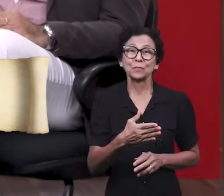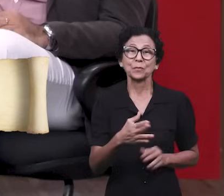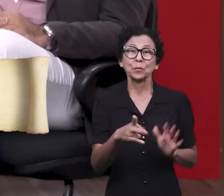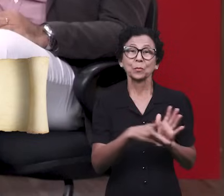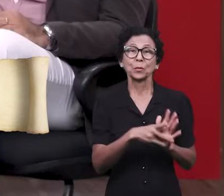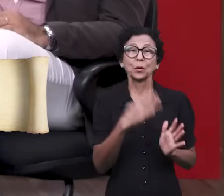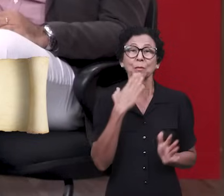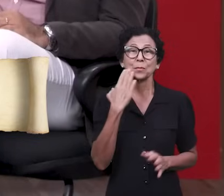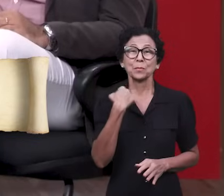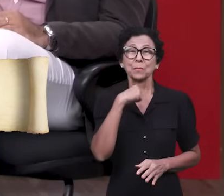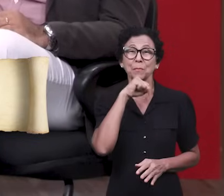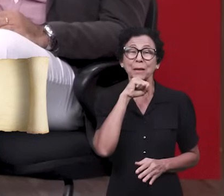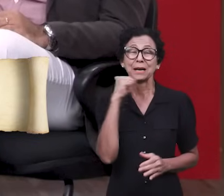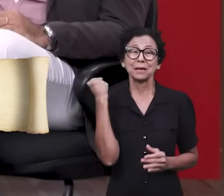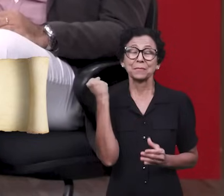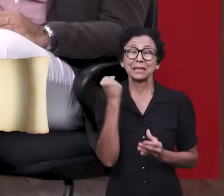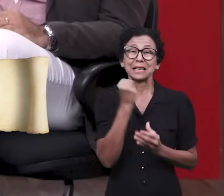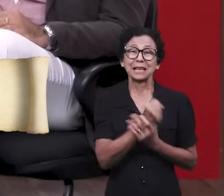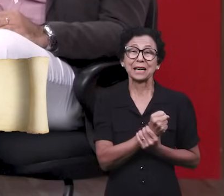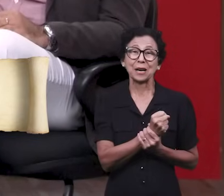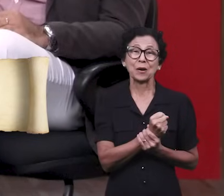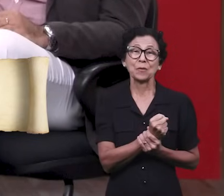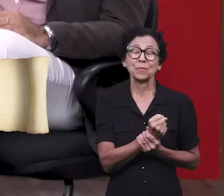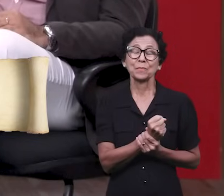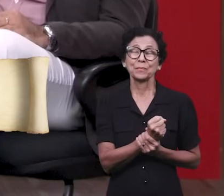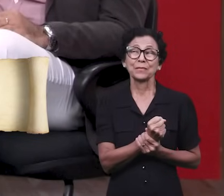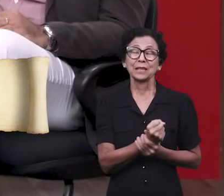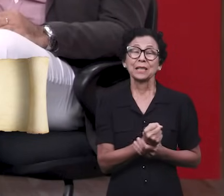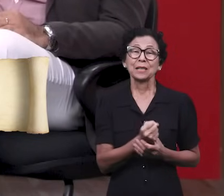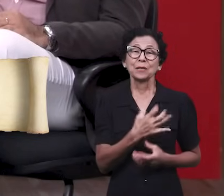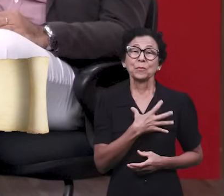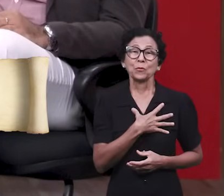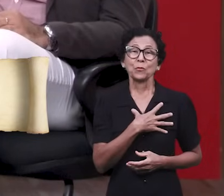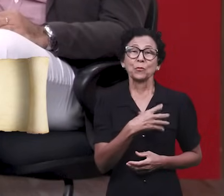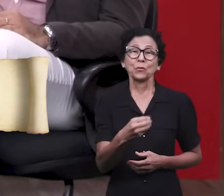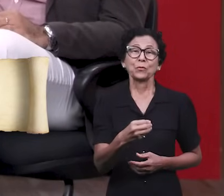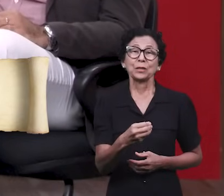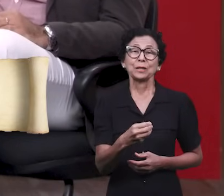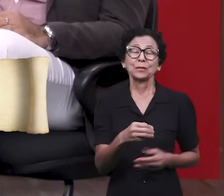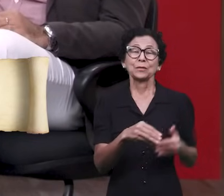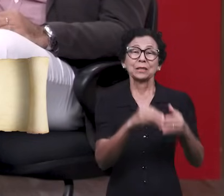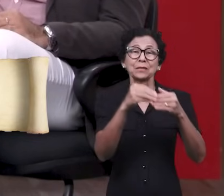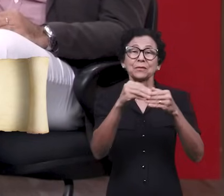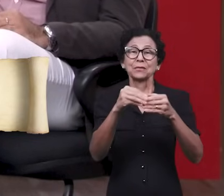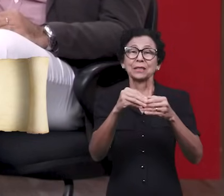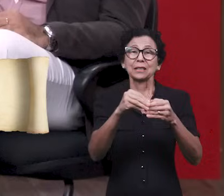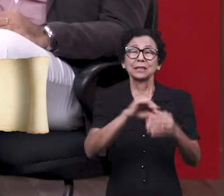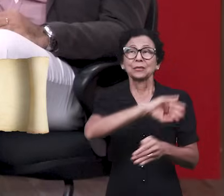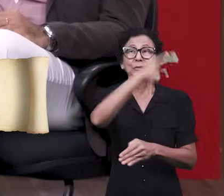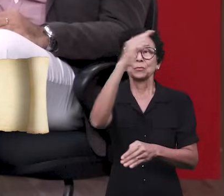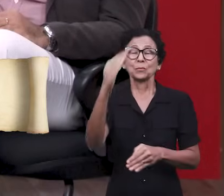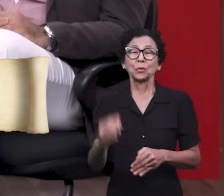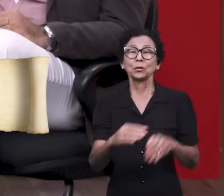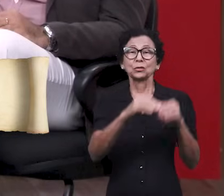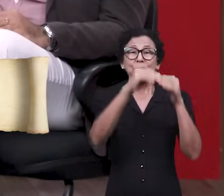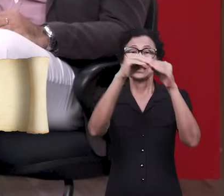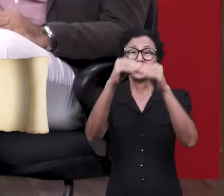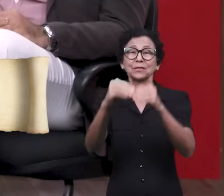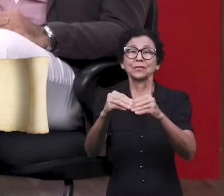para todo mundo se comover. Por que que Deus permite isso? Mas ninguém pensa assim